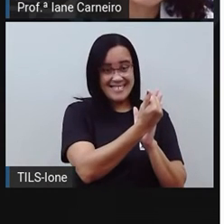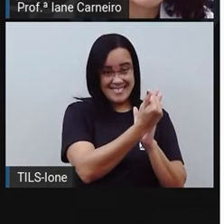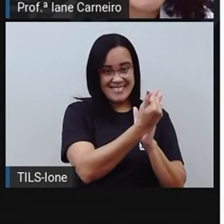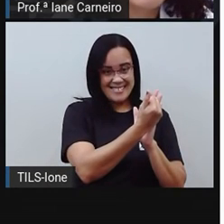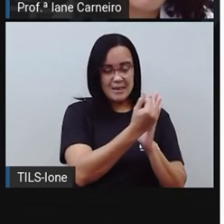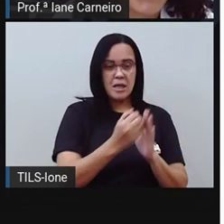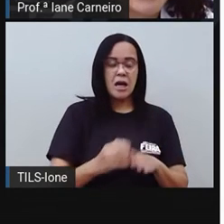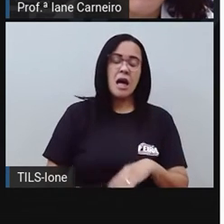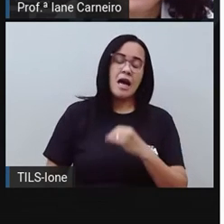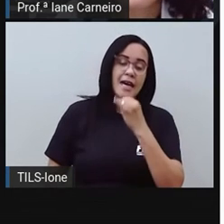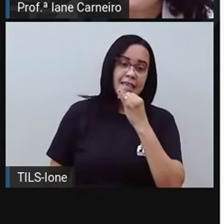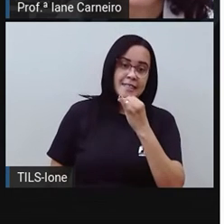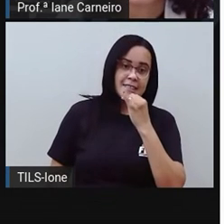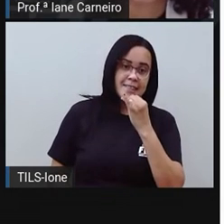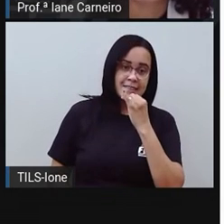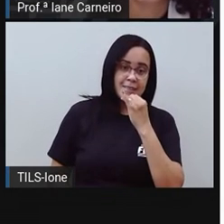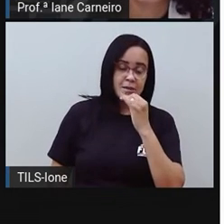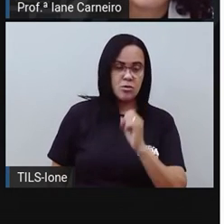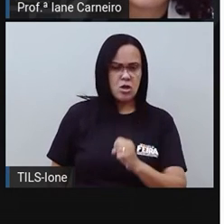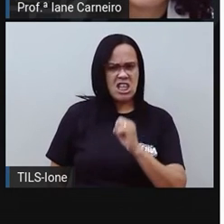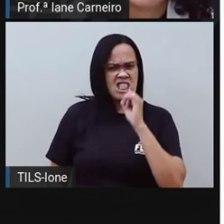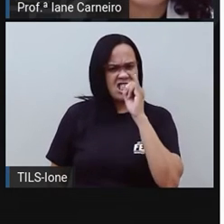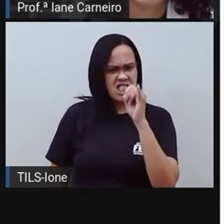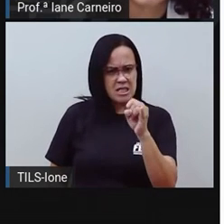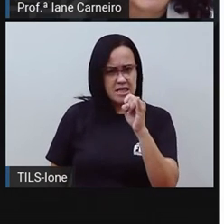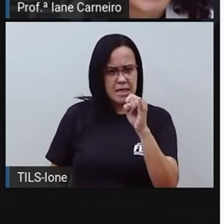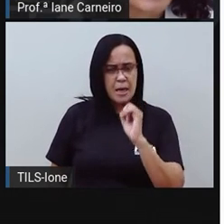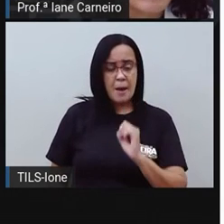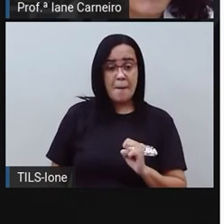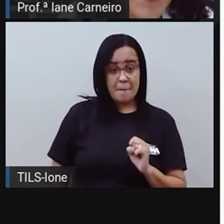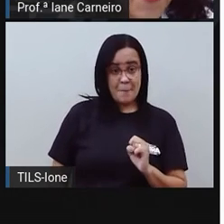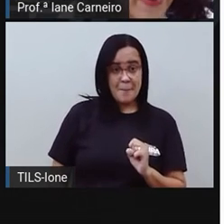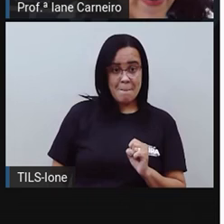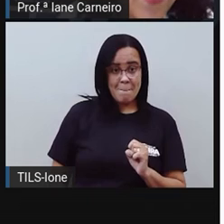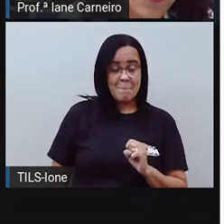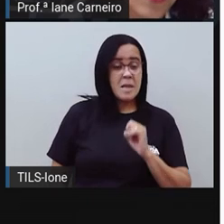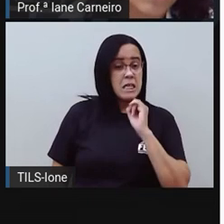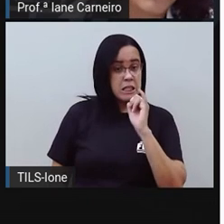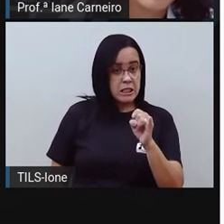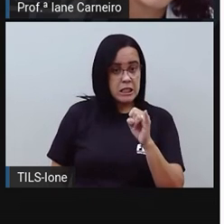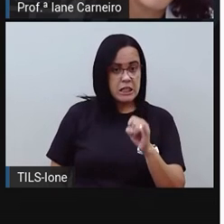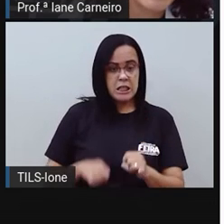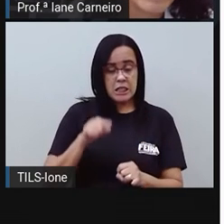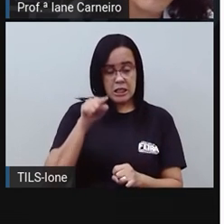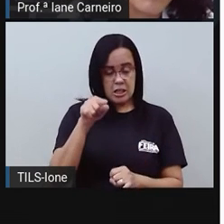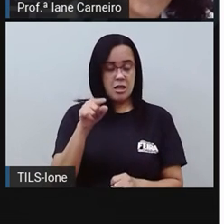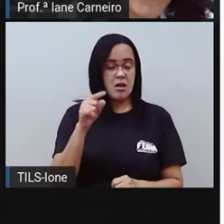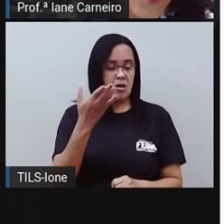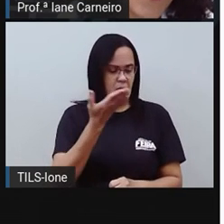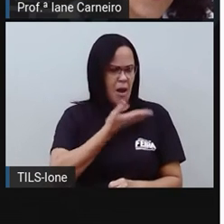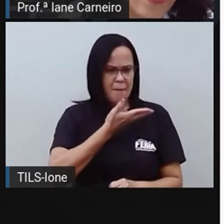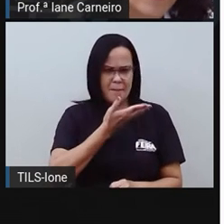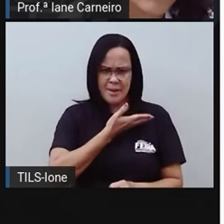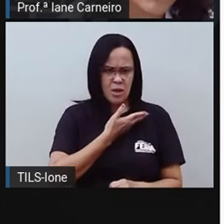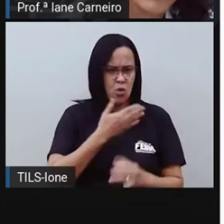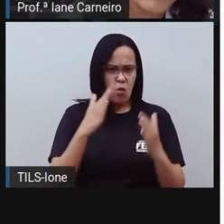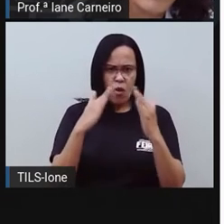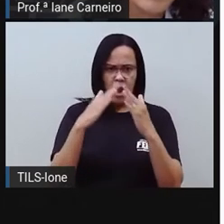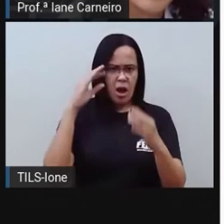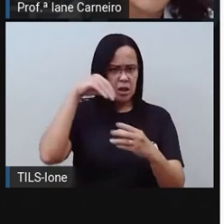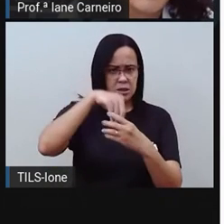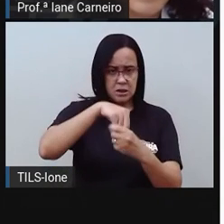Se você derramou, né? Você está, por exemplo, na casa de uma colega sua. Se você derramou um copo com água,